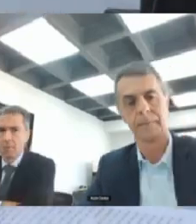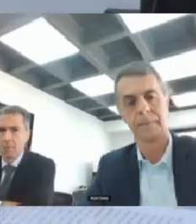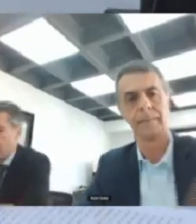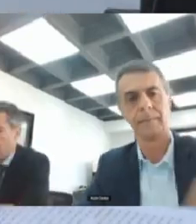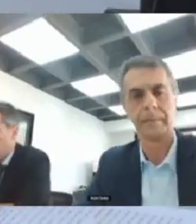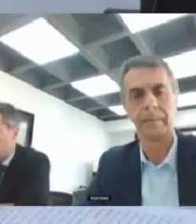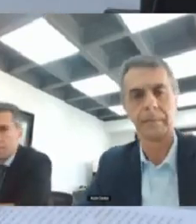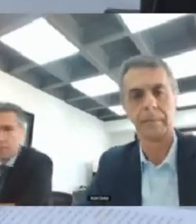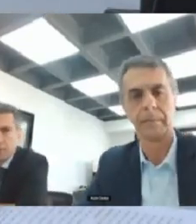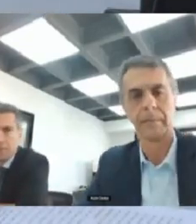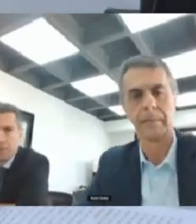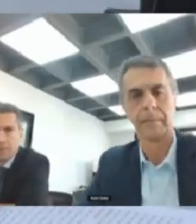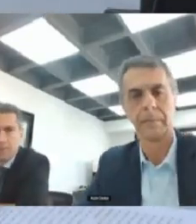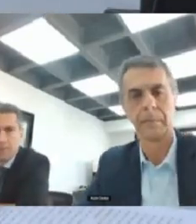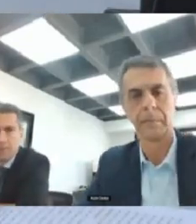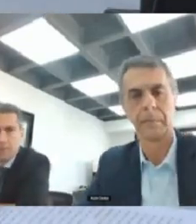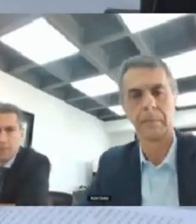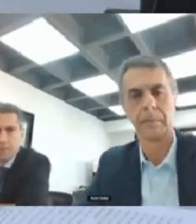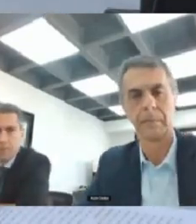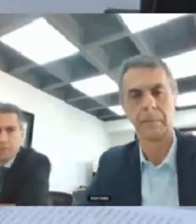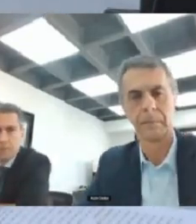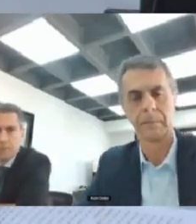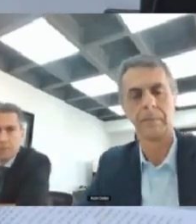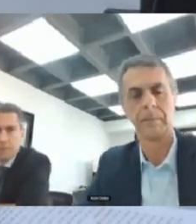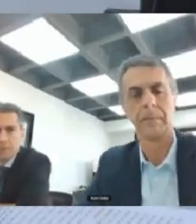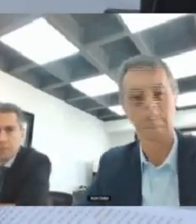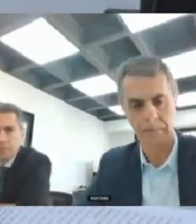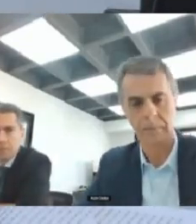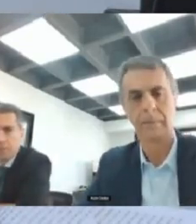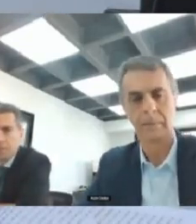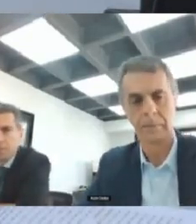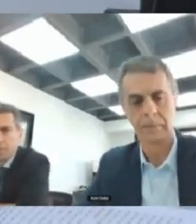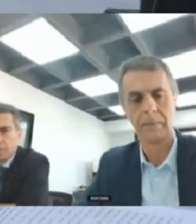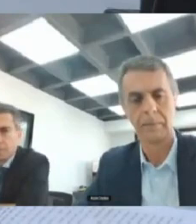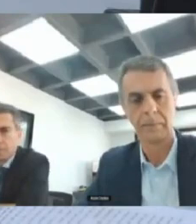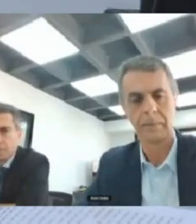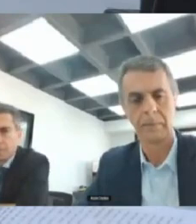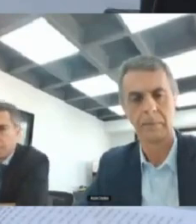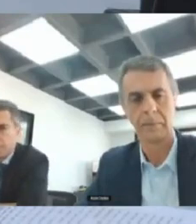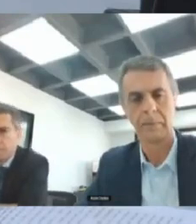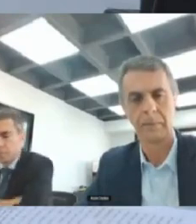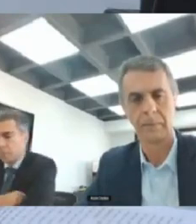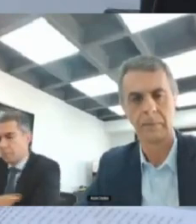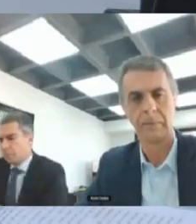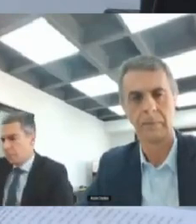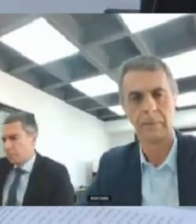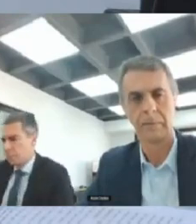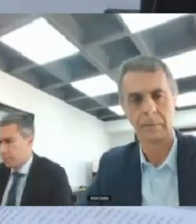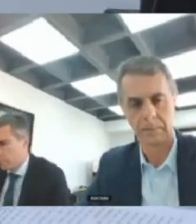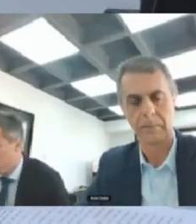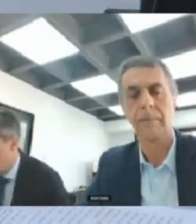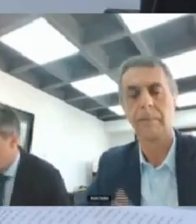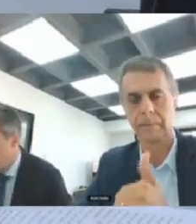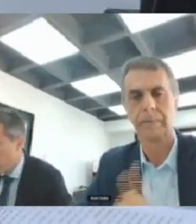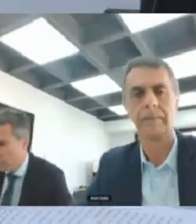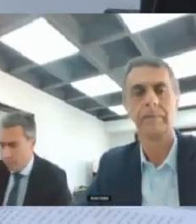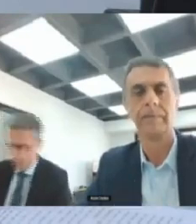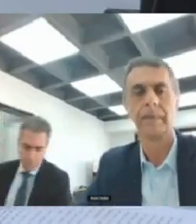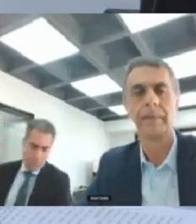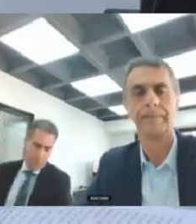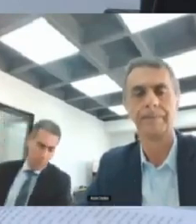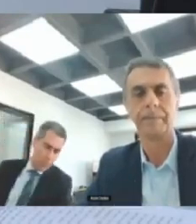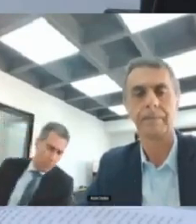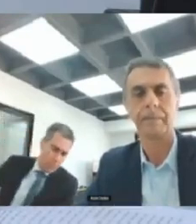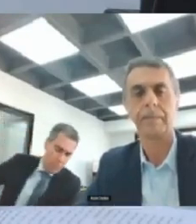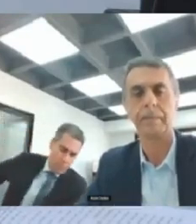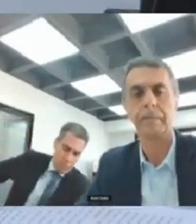R$ 700 mensais. E a gente sabe que o convencional não está devolvendo dinheiro. Ele está